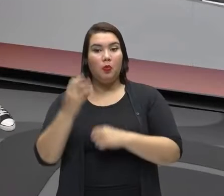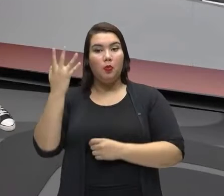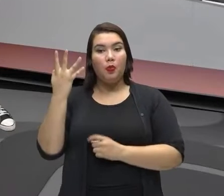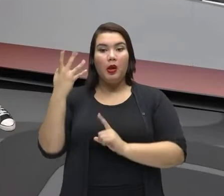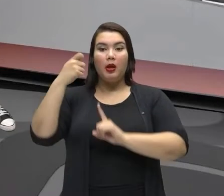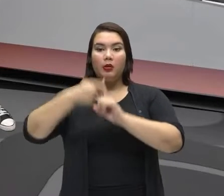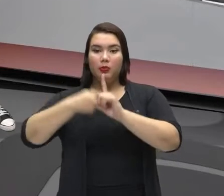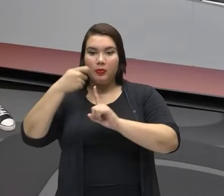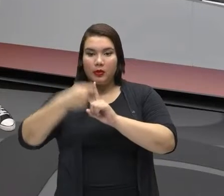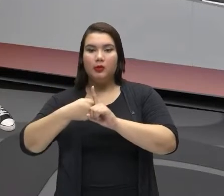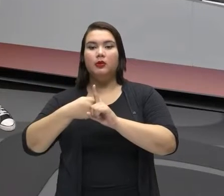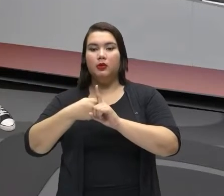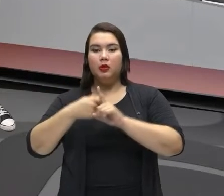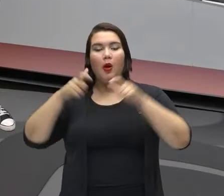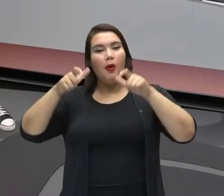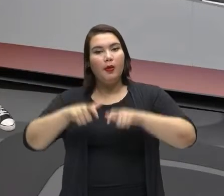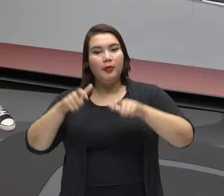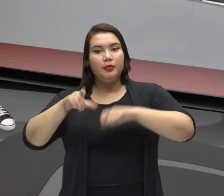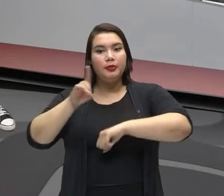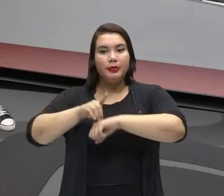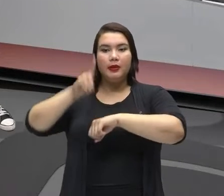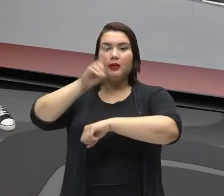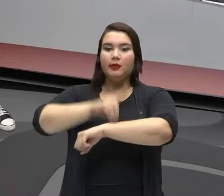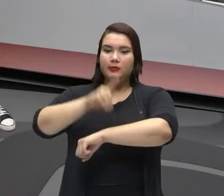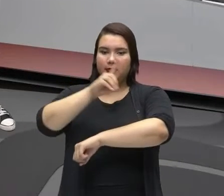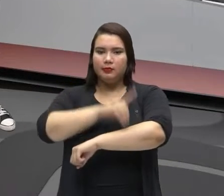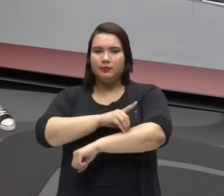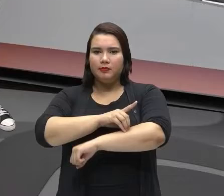meses em pleno deserto. Você imagina,